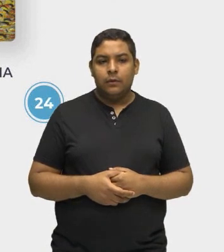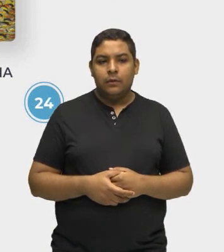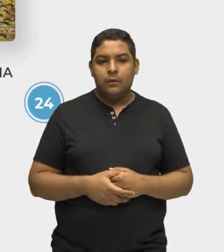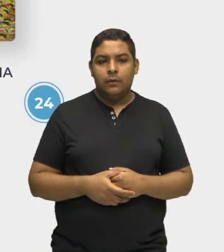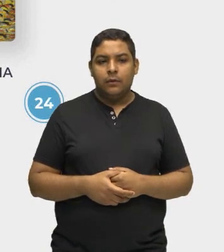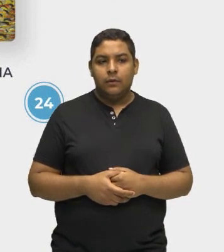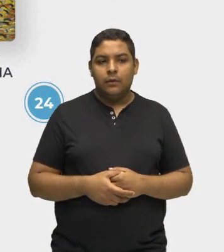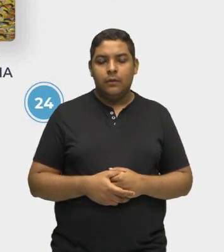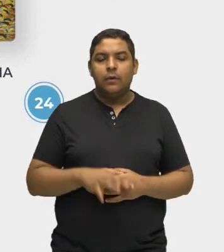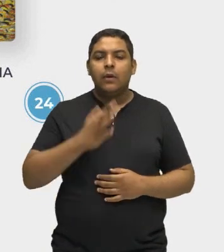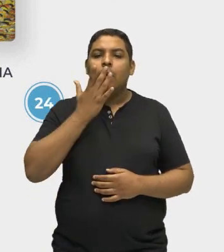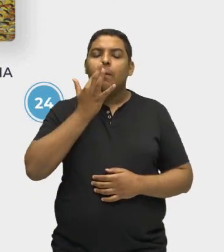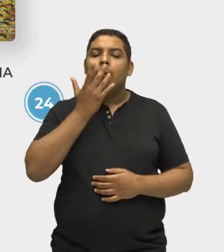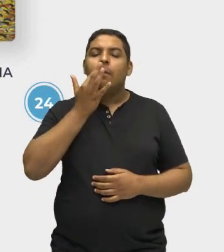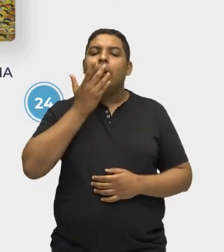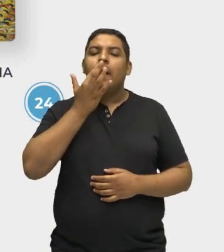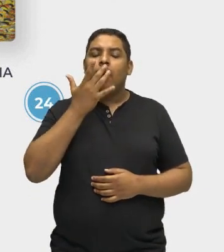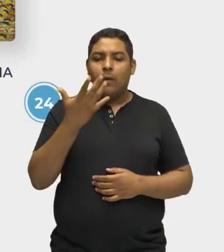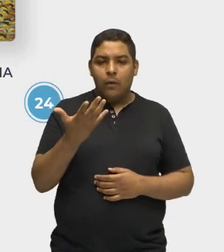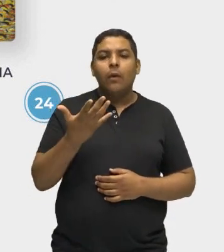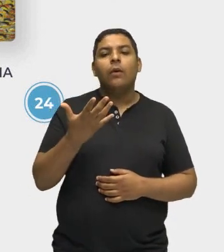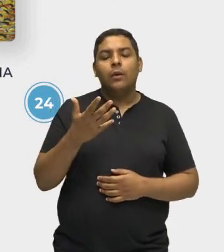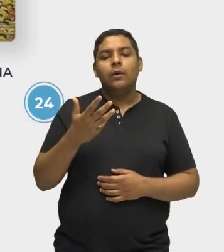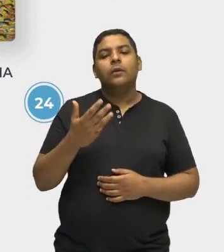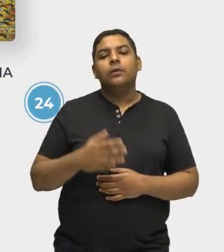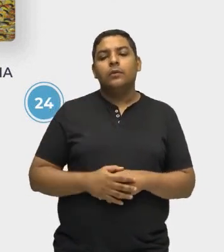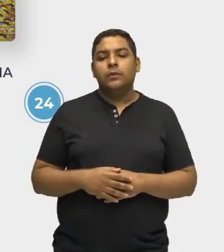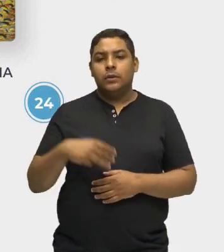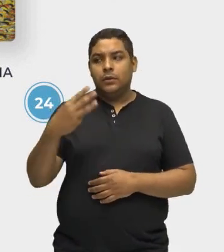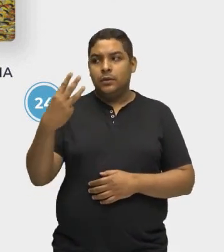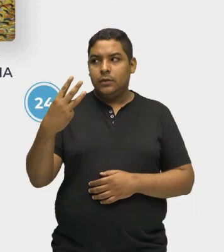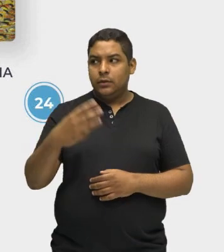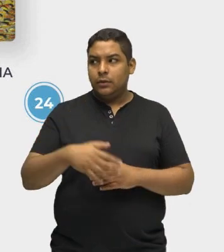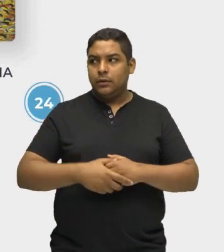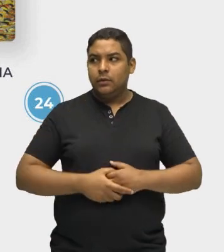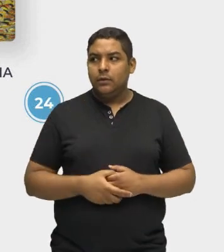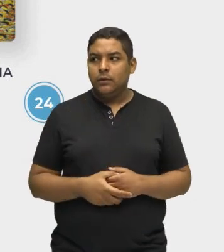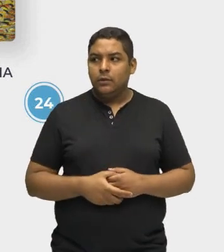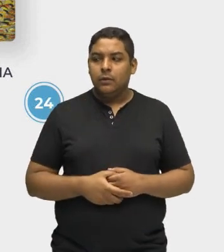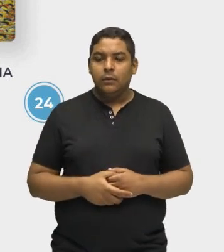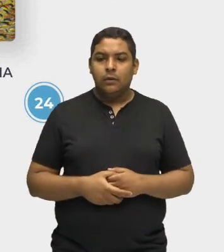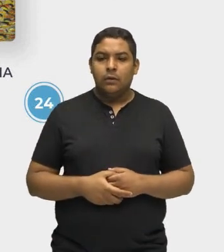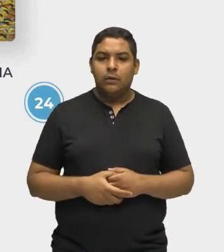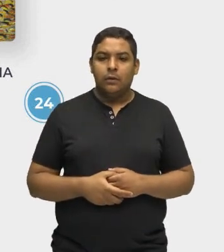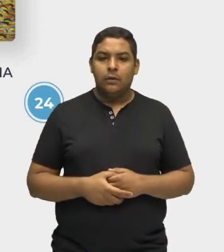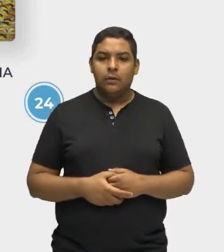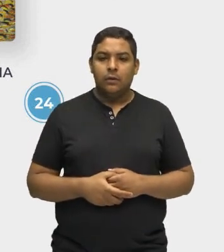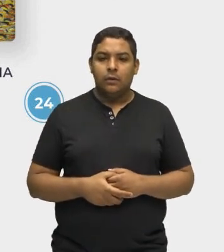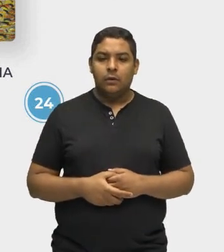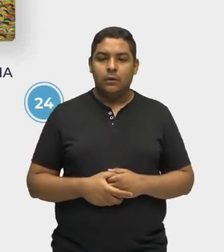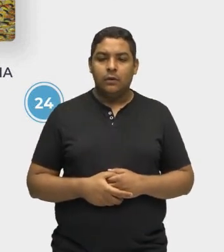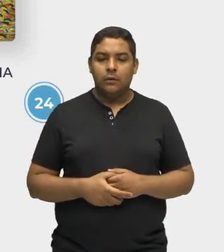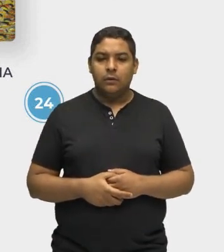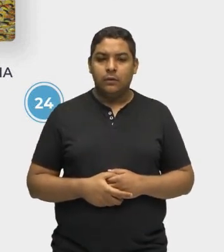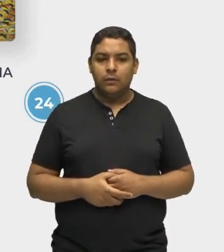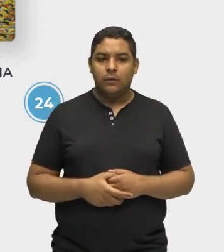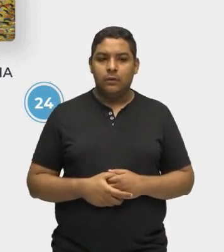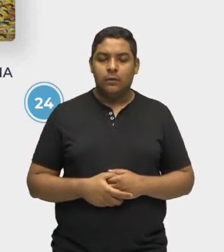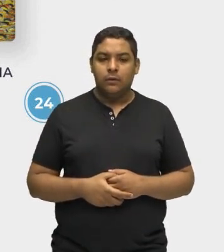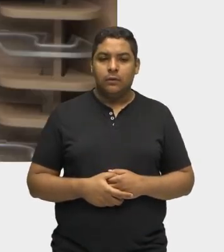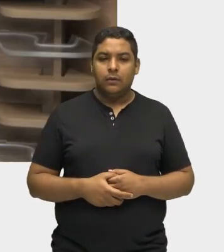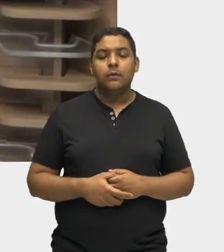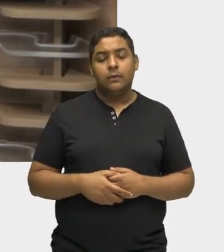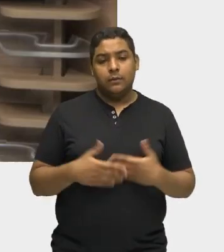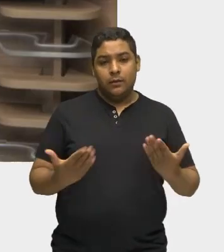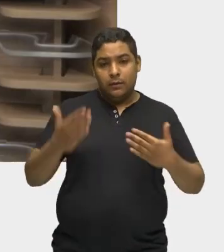cor terciária. Uma cor secundária. Então,